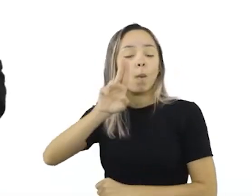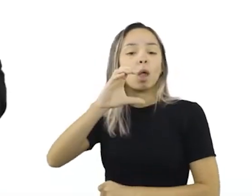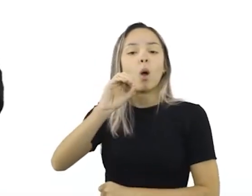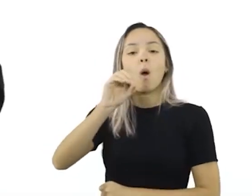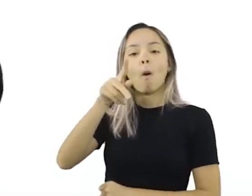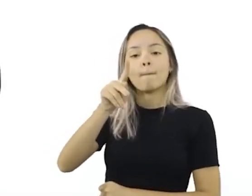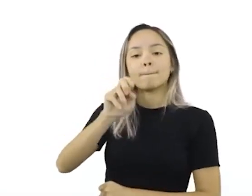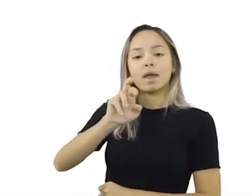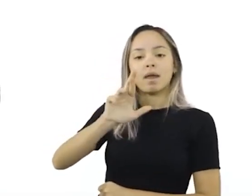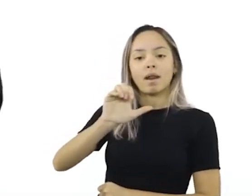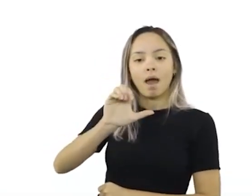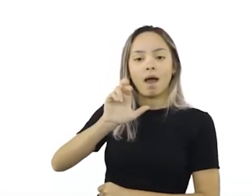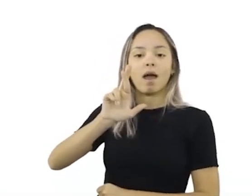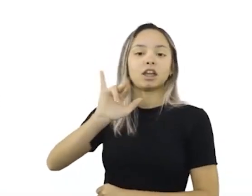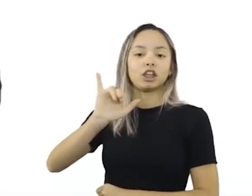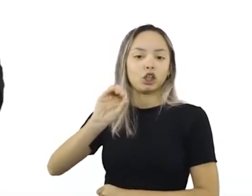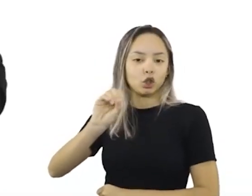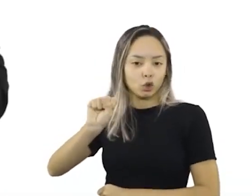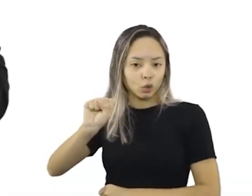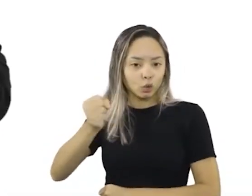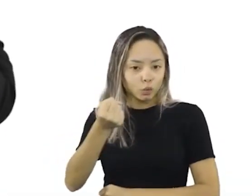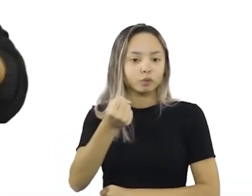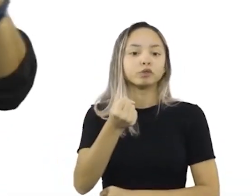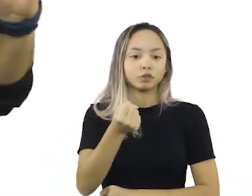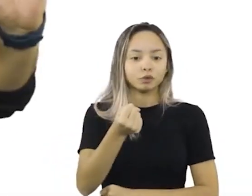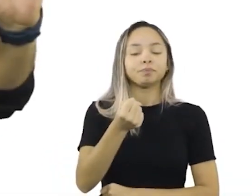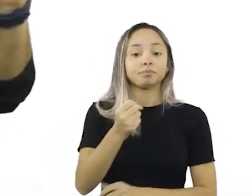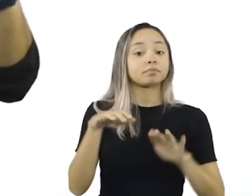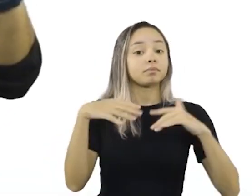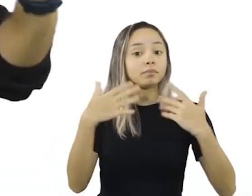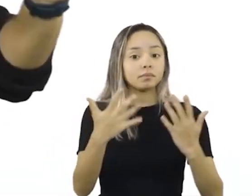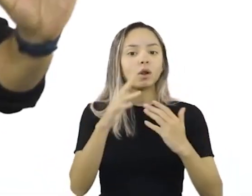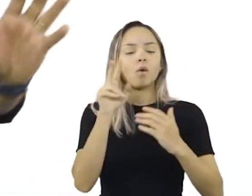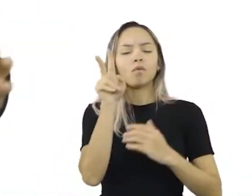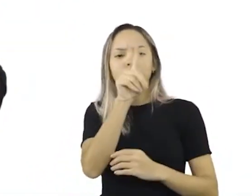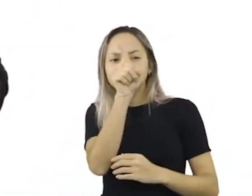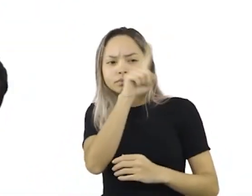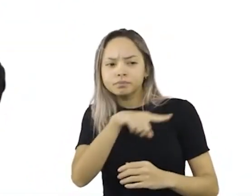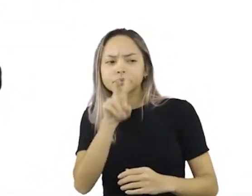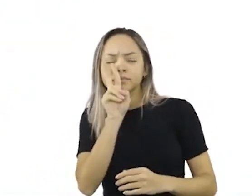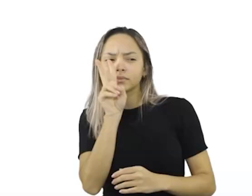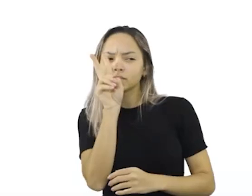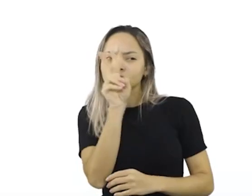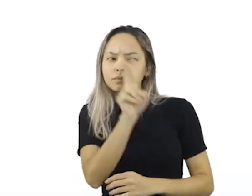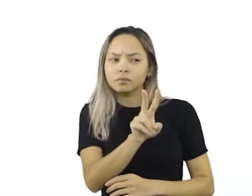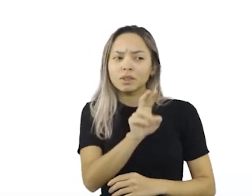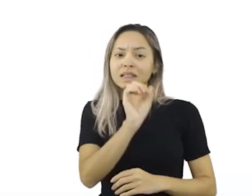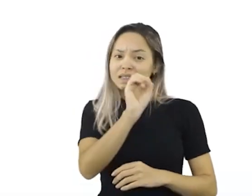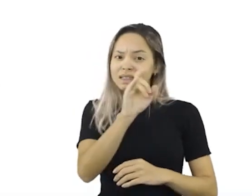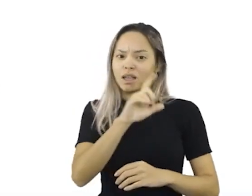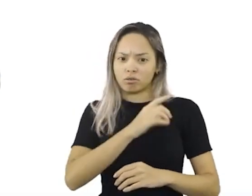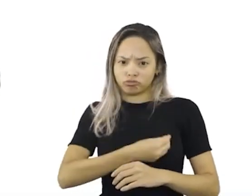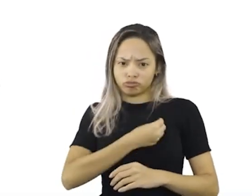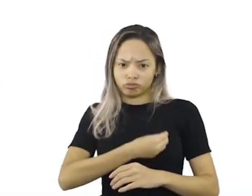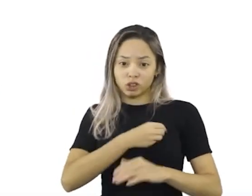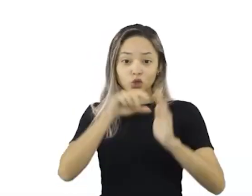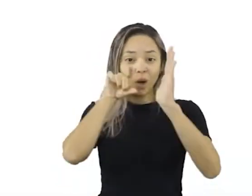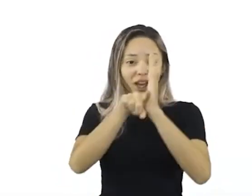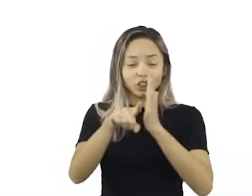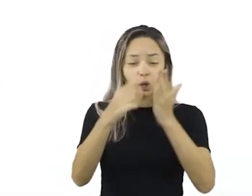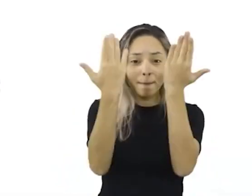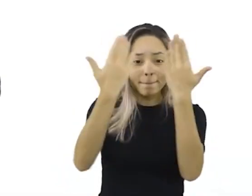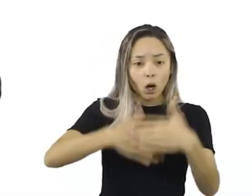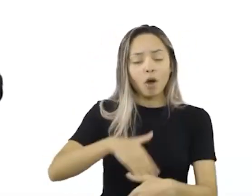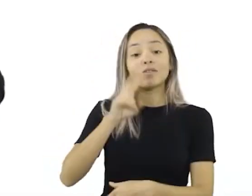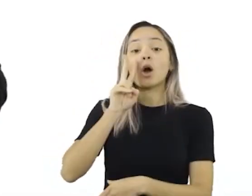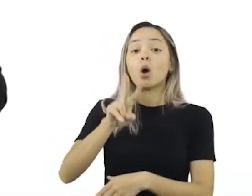Operários, da Tarsila do Amaral. E aí, se isso aparece numa questão, eu dou logo uma dica. Olha lá na data.